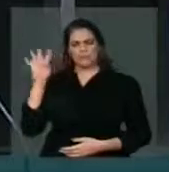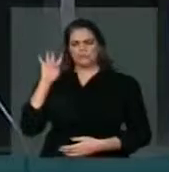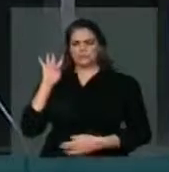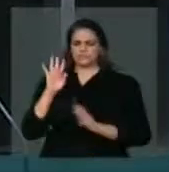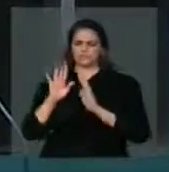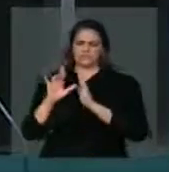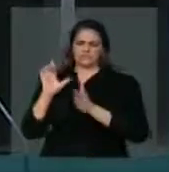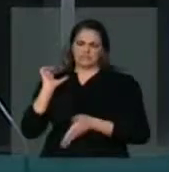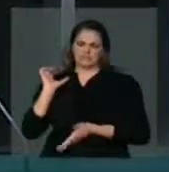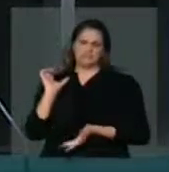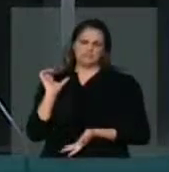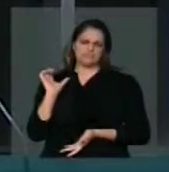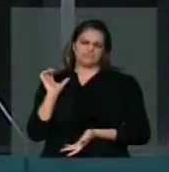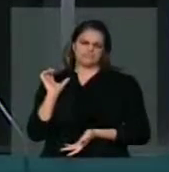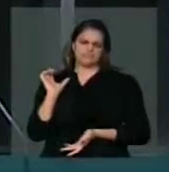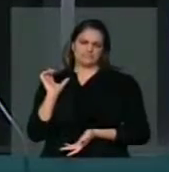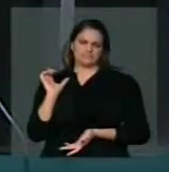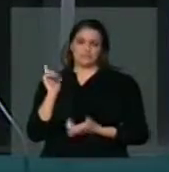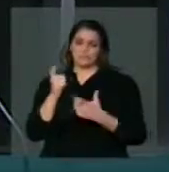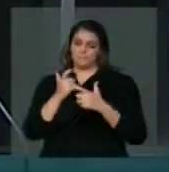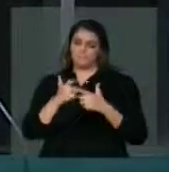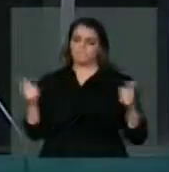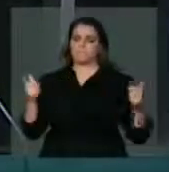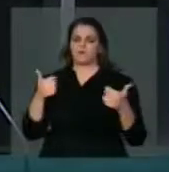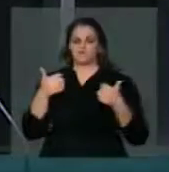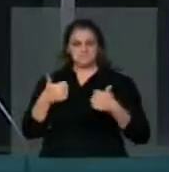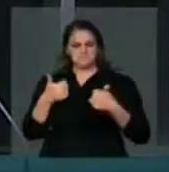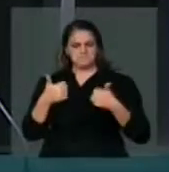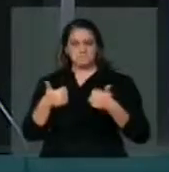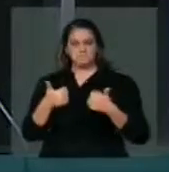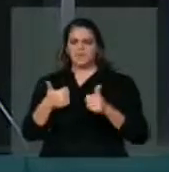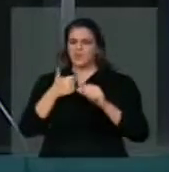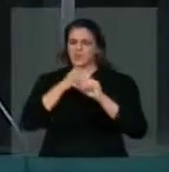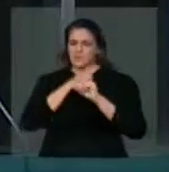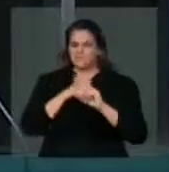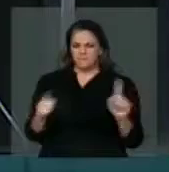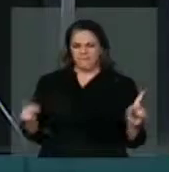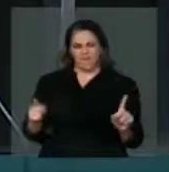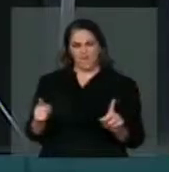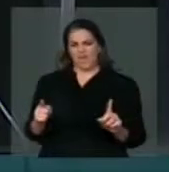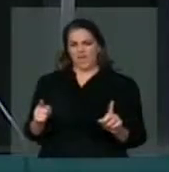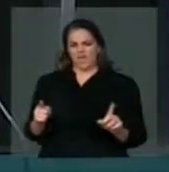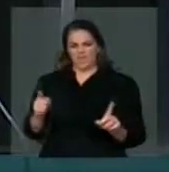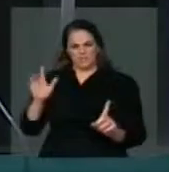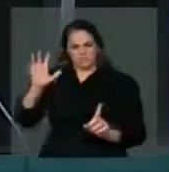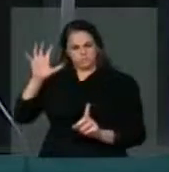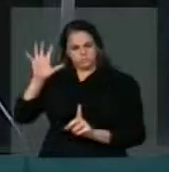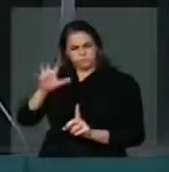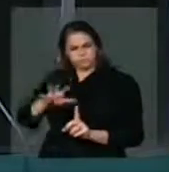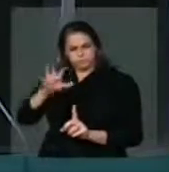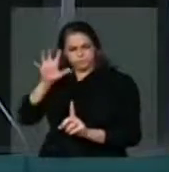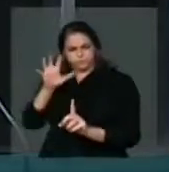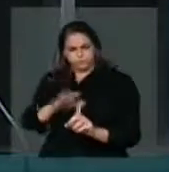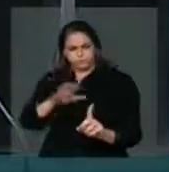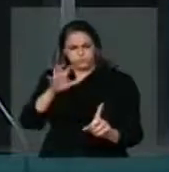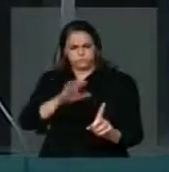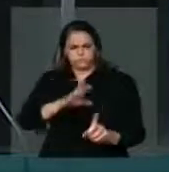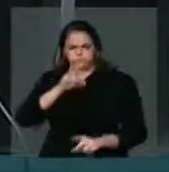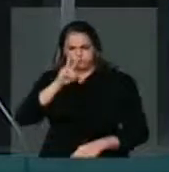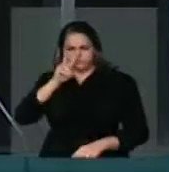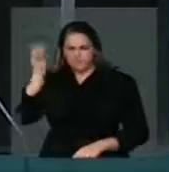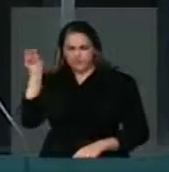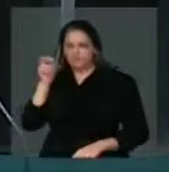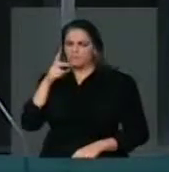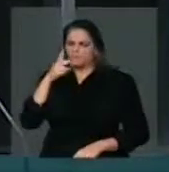nós tínhamos a maioria absoluta dos votos. Mas a operação de guerra montada para que não fosse, que nós não